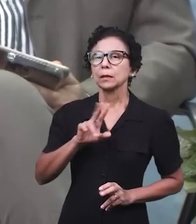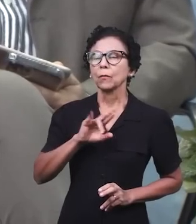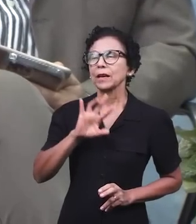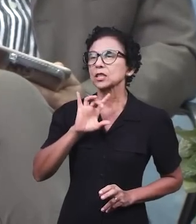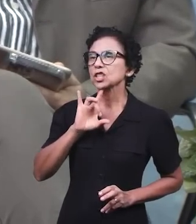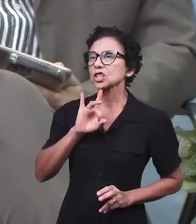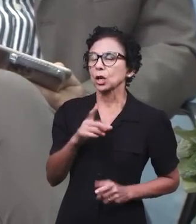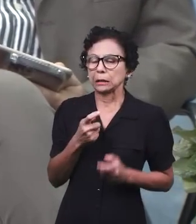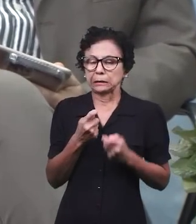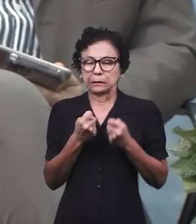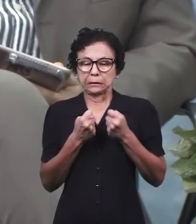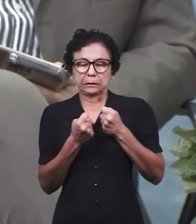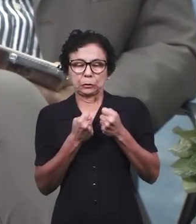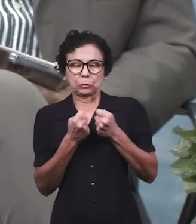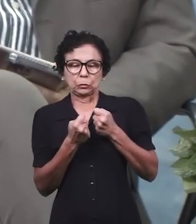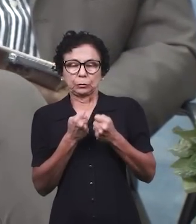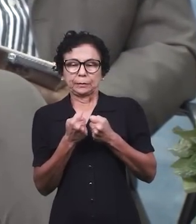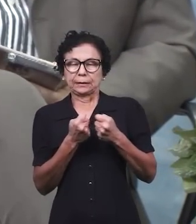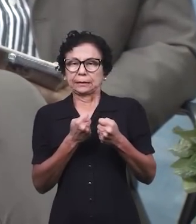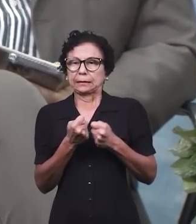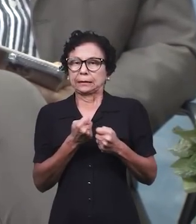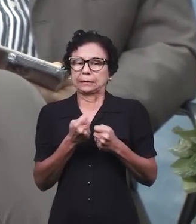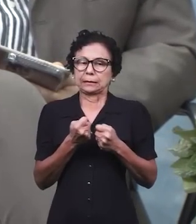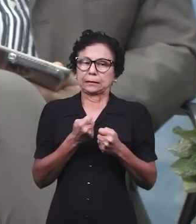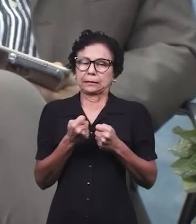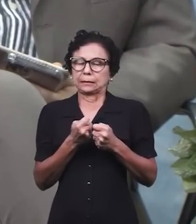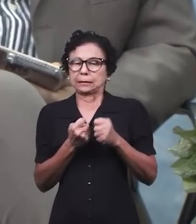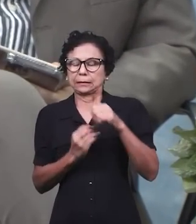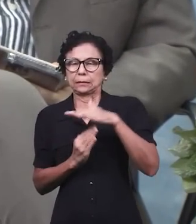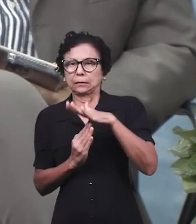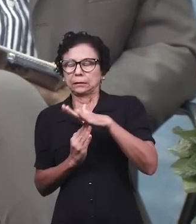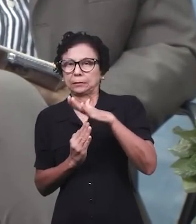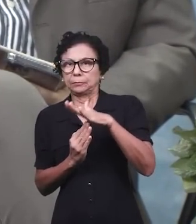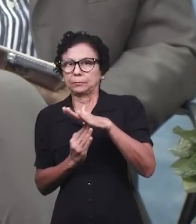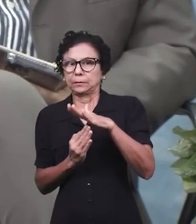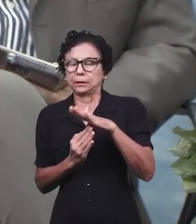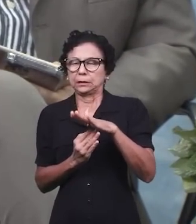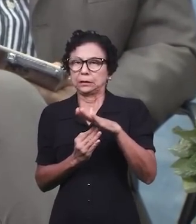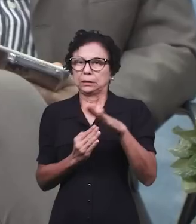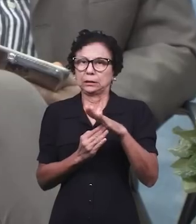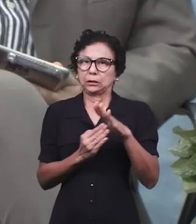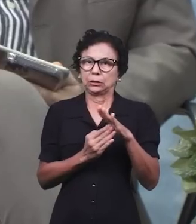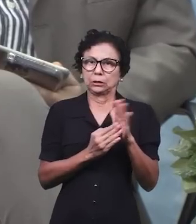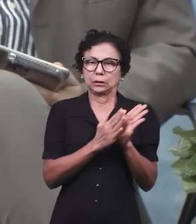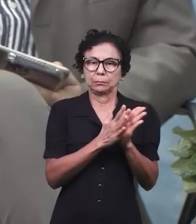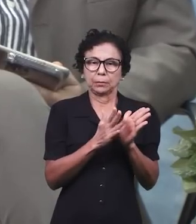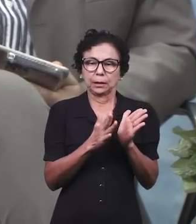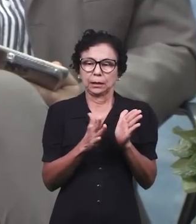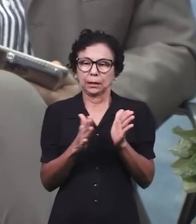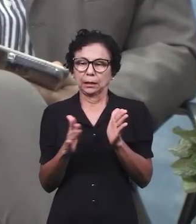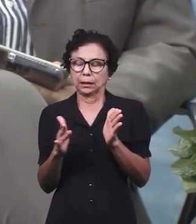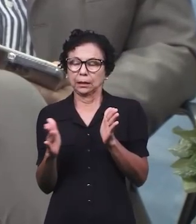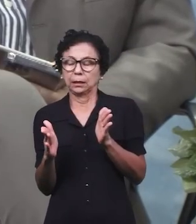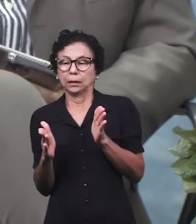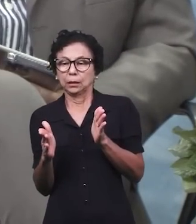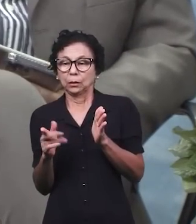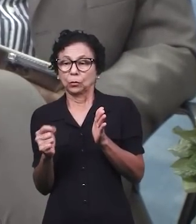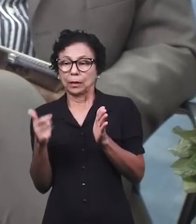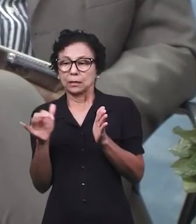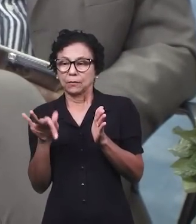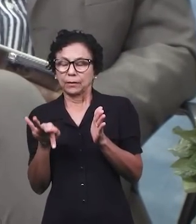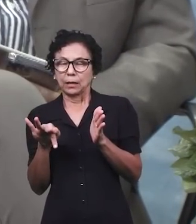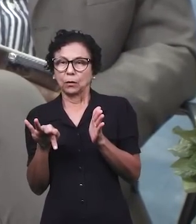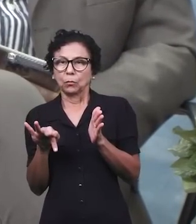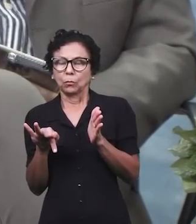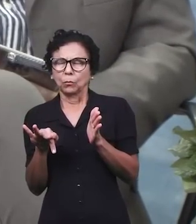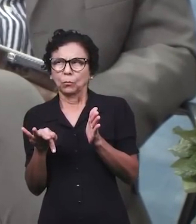não é você simplesmente trabalhar com um limite em que você vai estar sempre com esse limite na sua frente. Não é só isso,